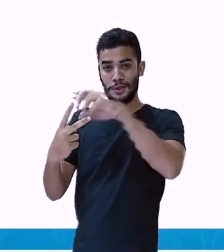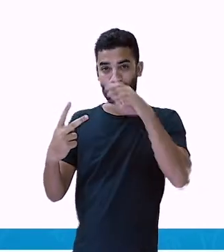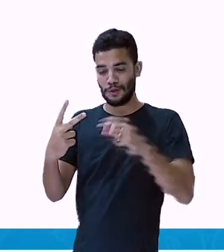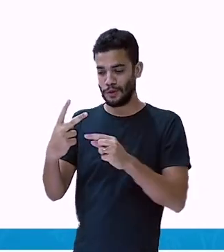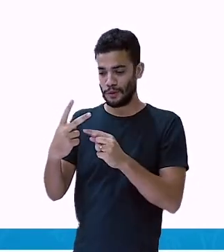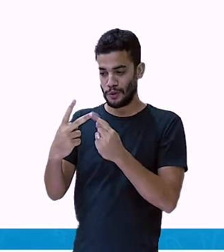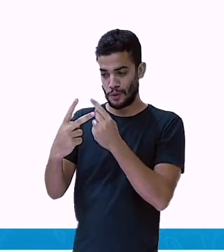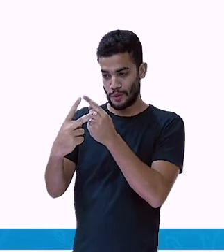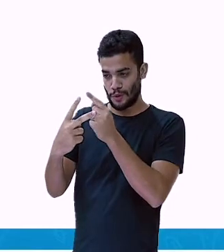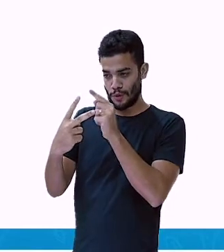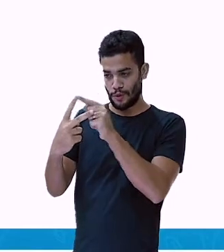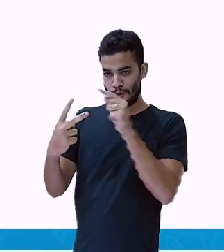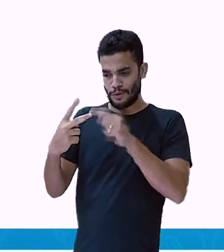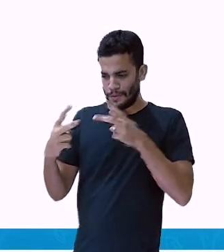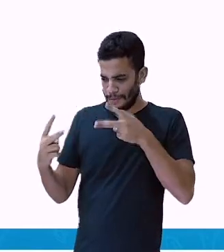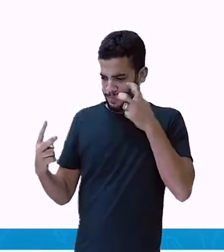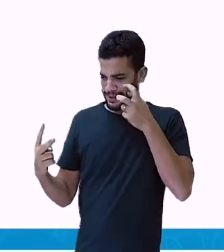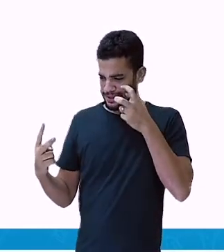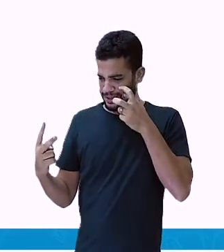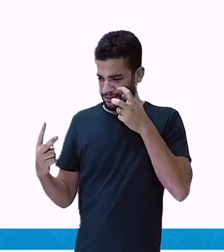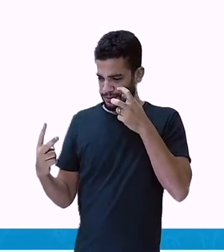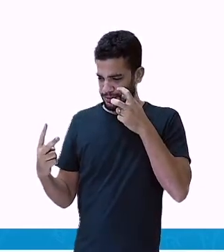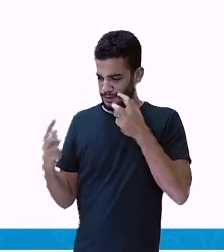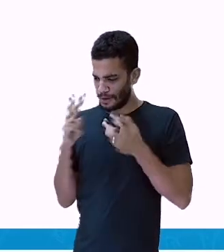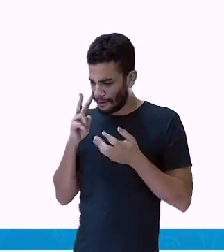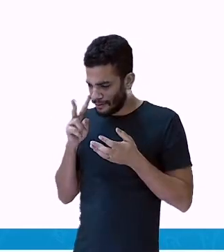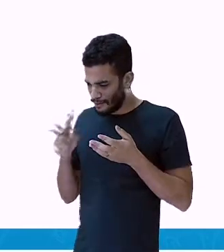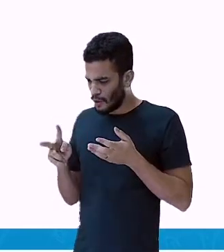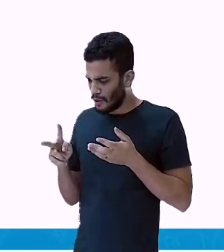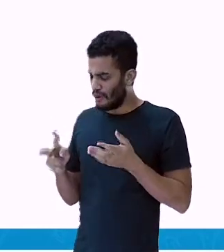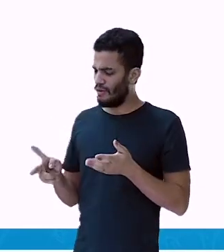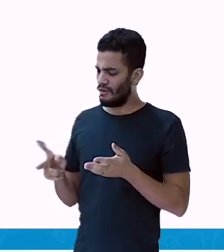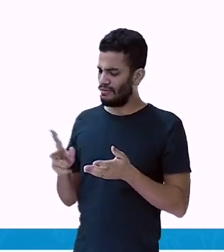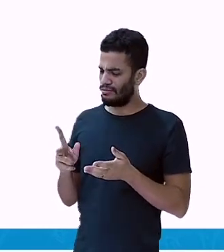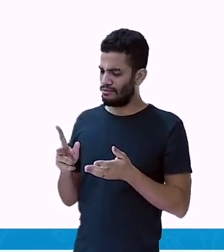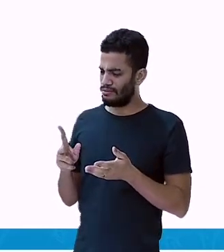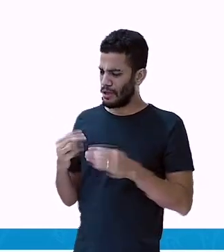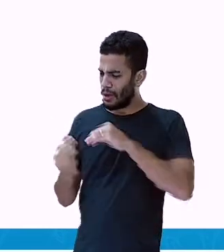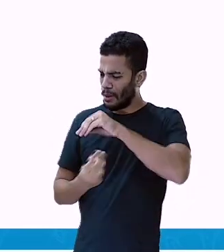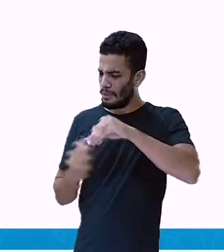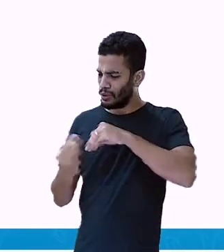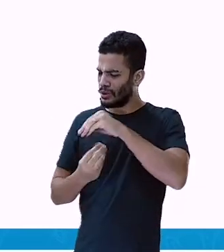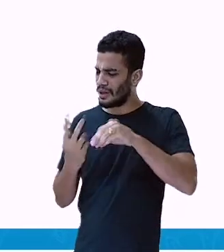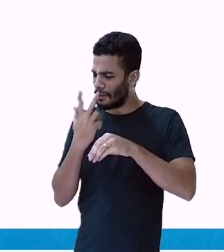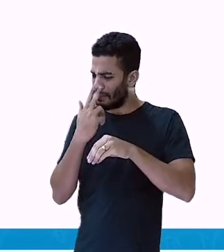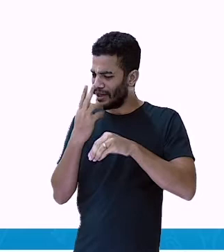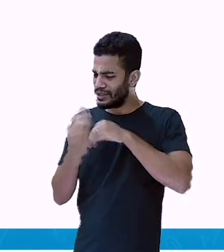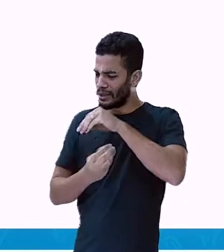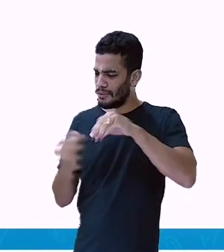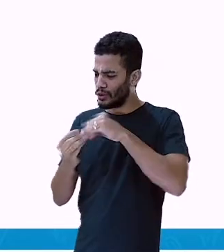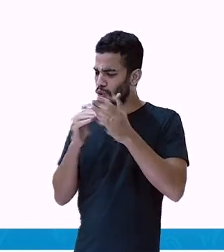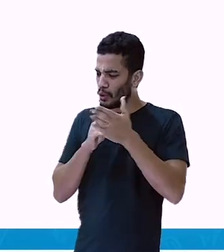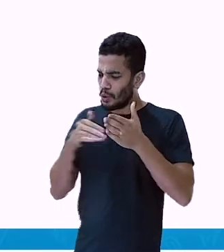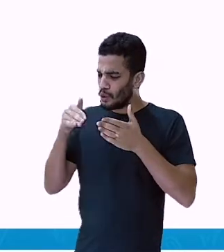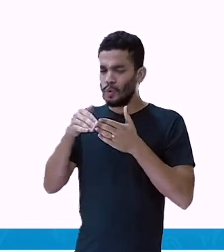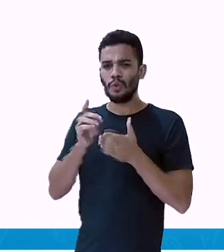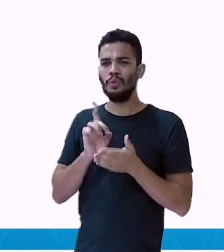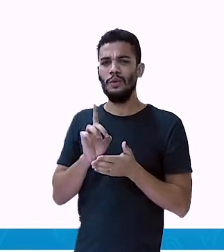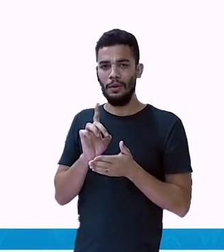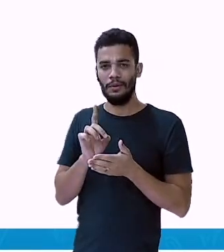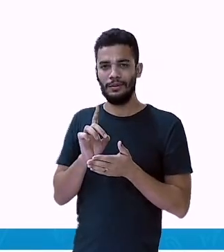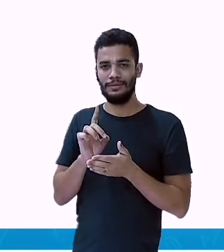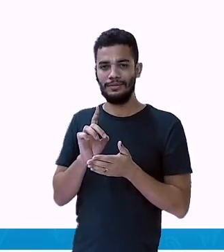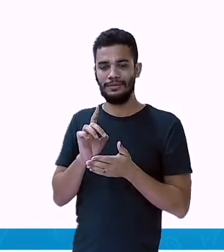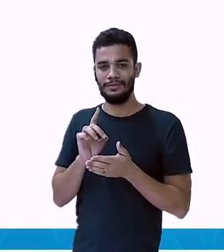visual. Quando você olha uma mistura de cima a baixo, um lado, o outro, em